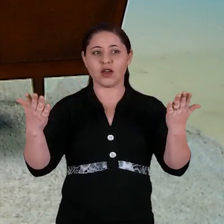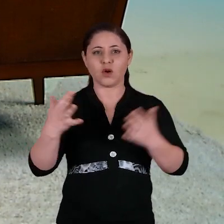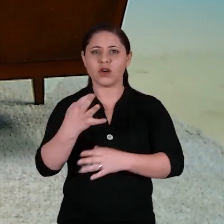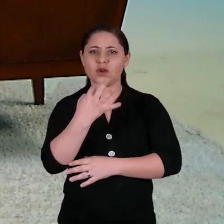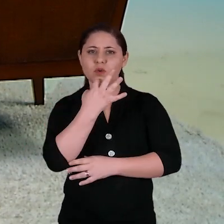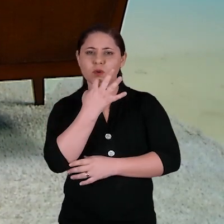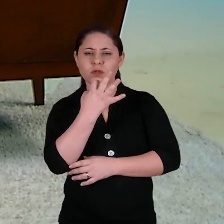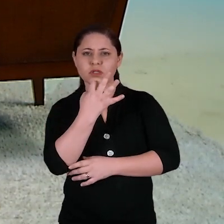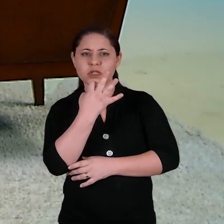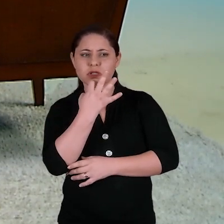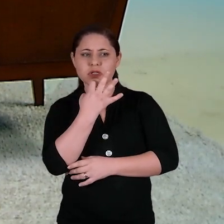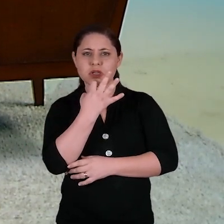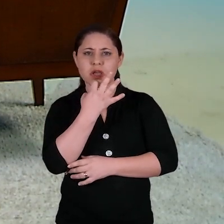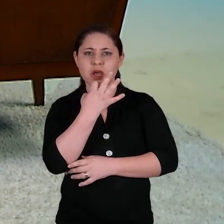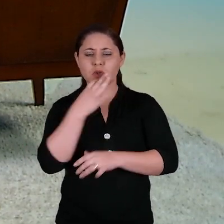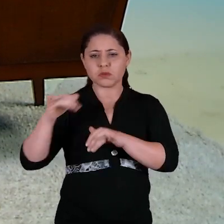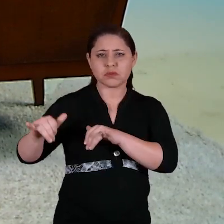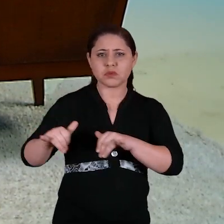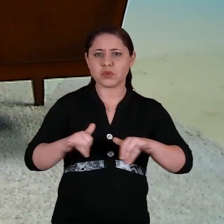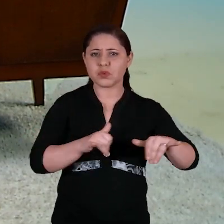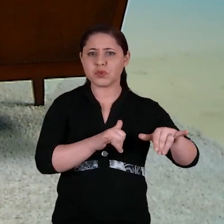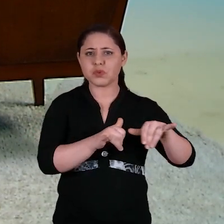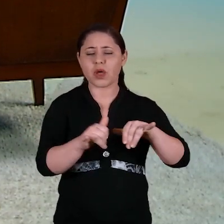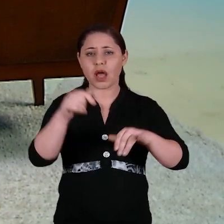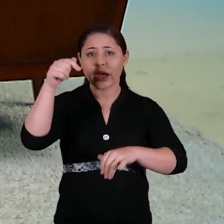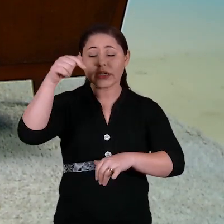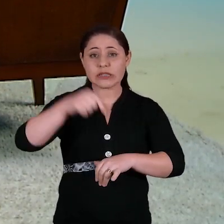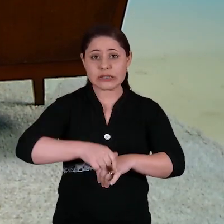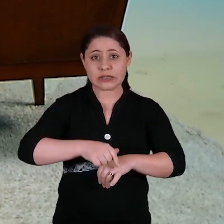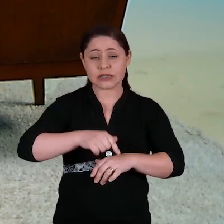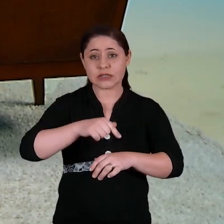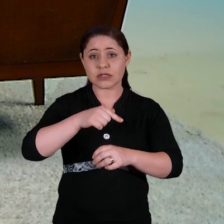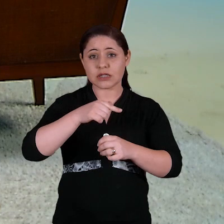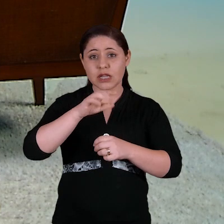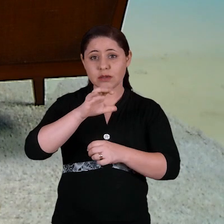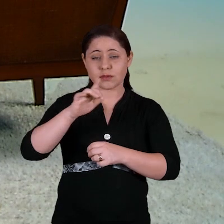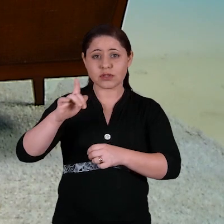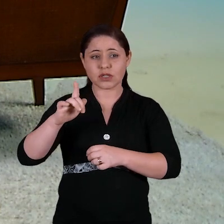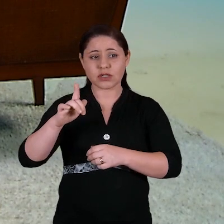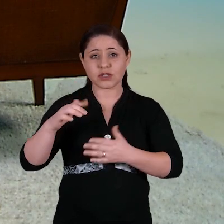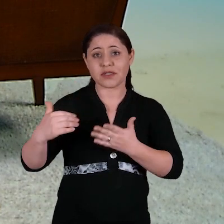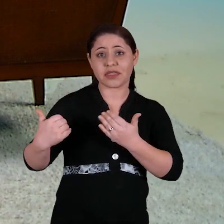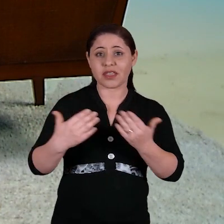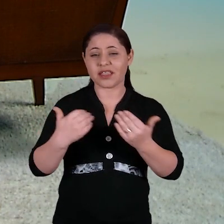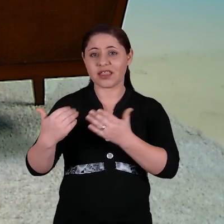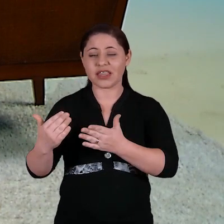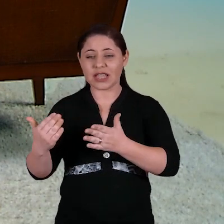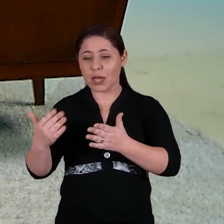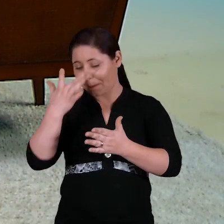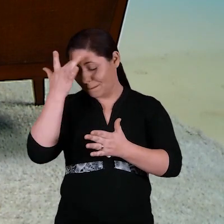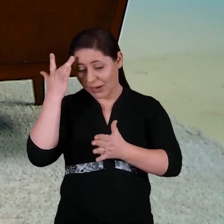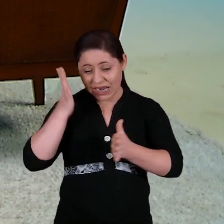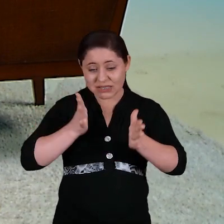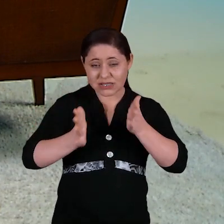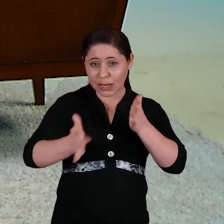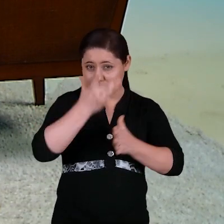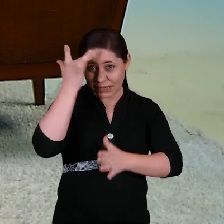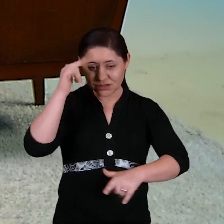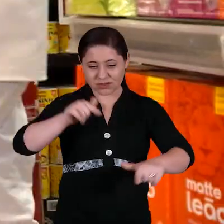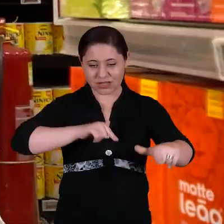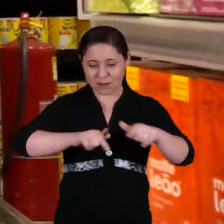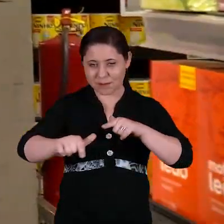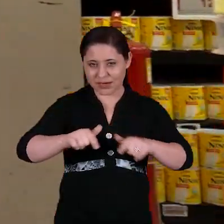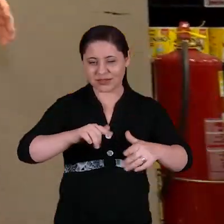conhecer uma iniciativa de um supermercado aqui da capital que está contribuindo com o ingresso desse público no mercado de